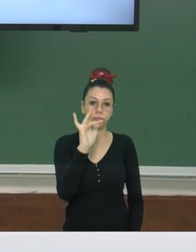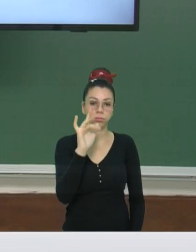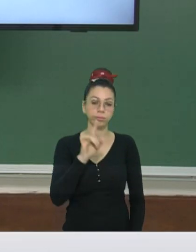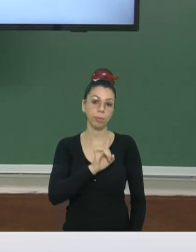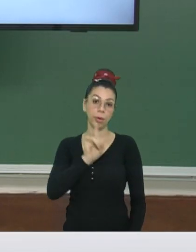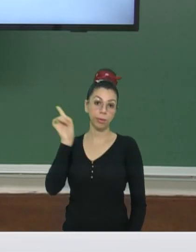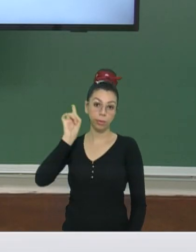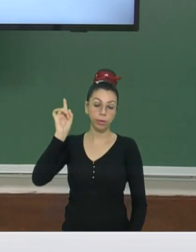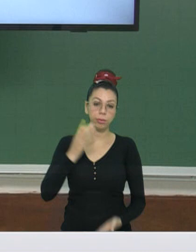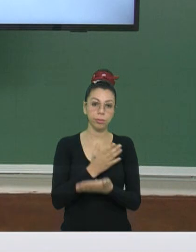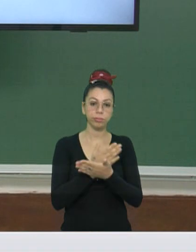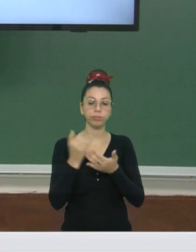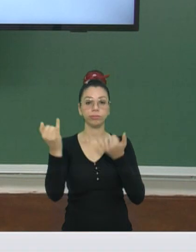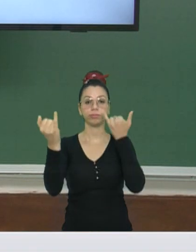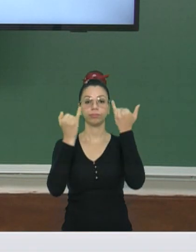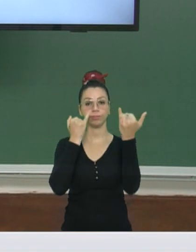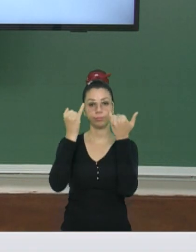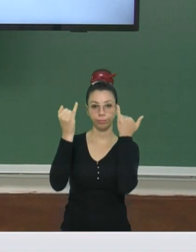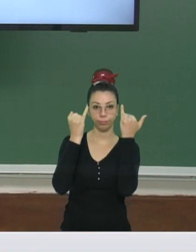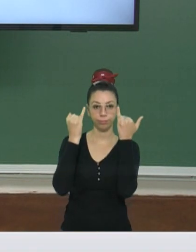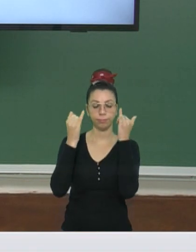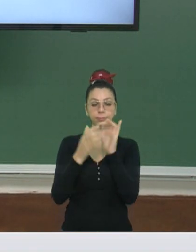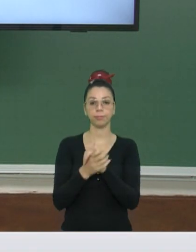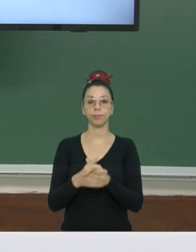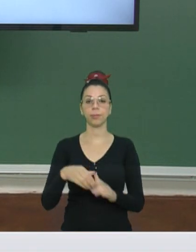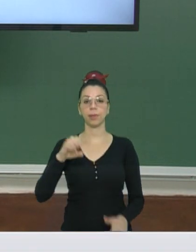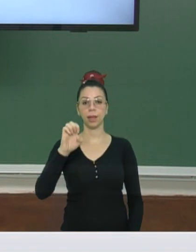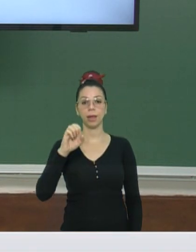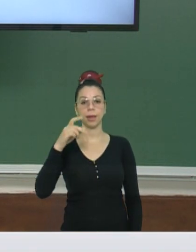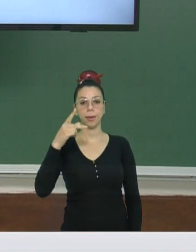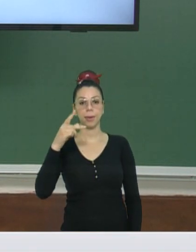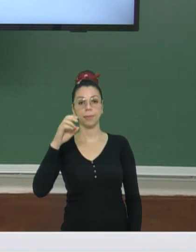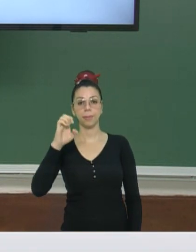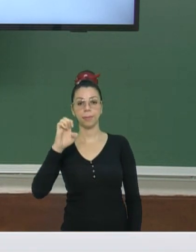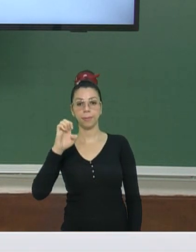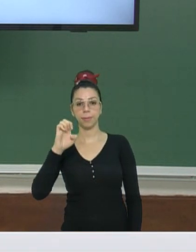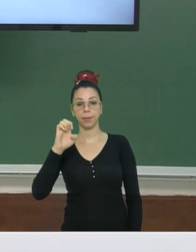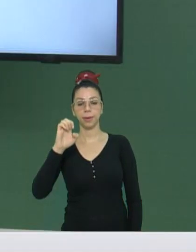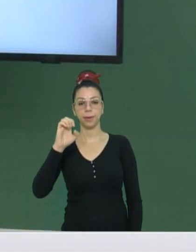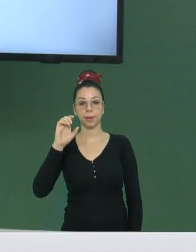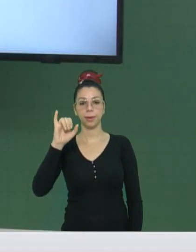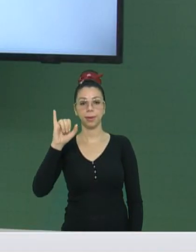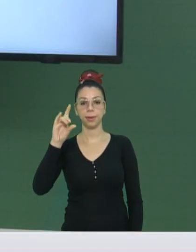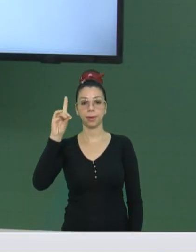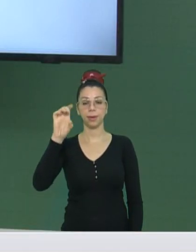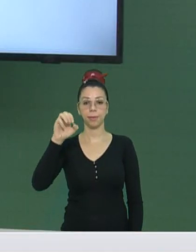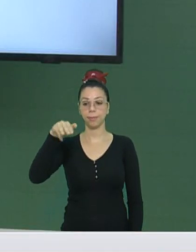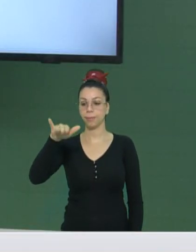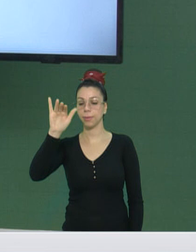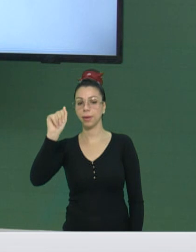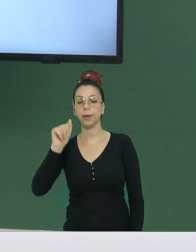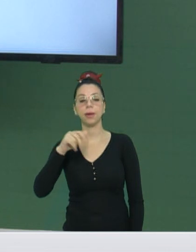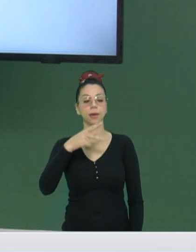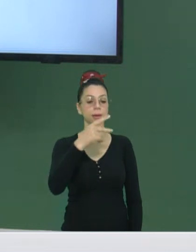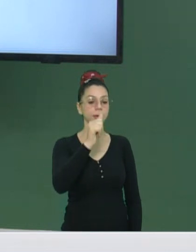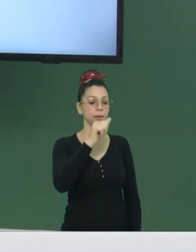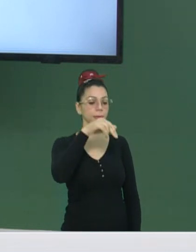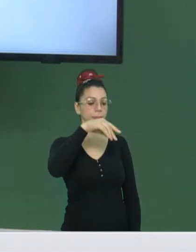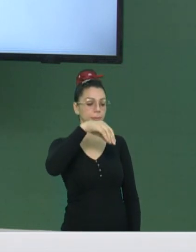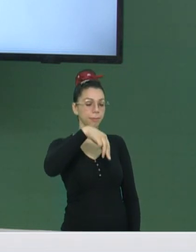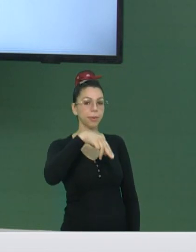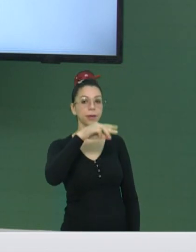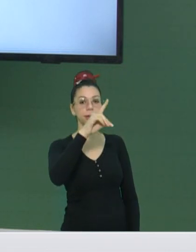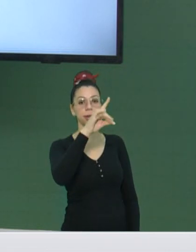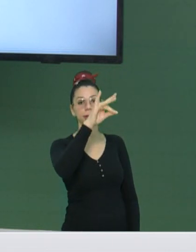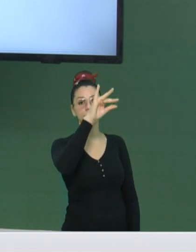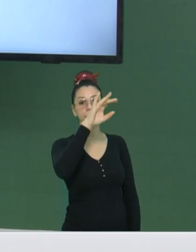Informação. Você sabe a diferença entre epidemia e pandemia? Professora, porque é verdade. Da dengue é